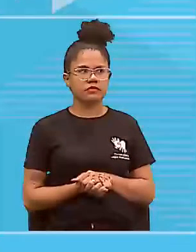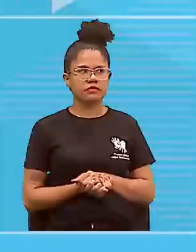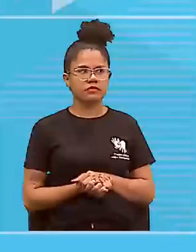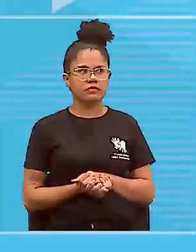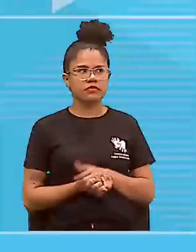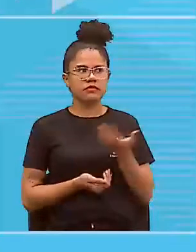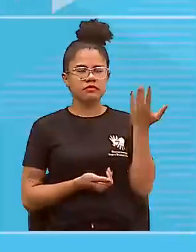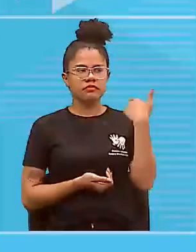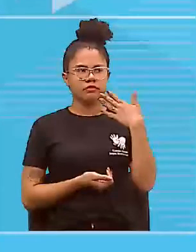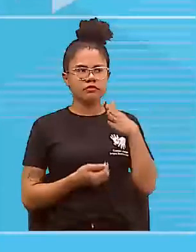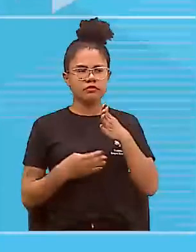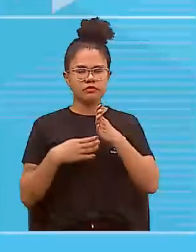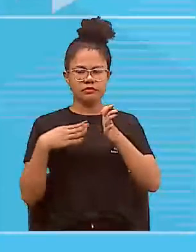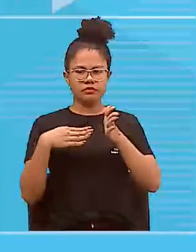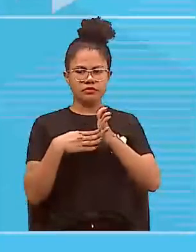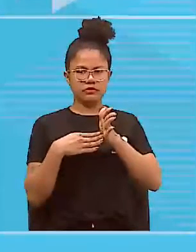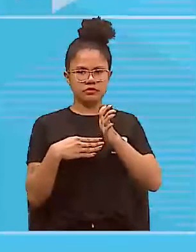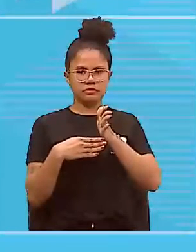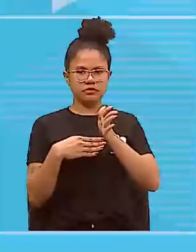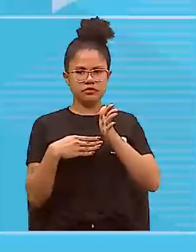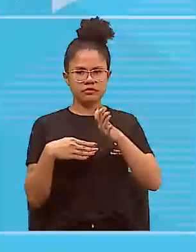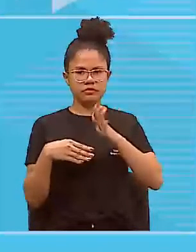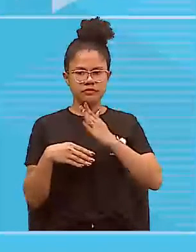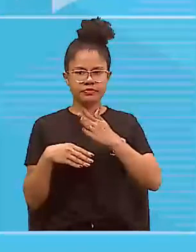antes eu tinha